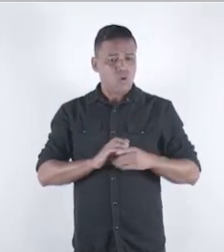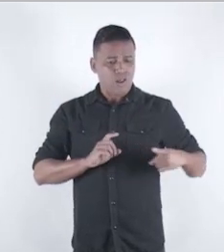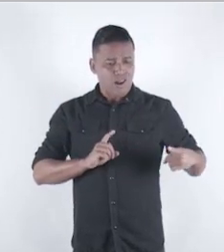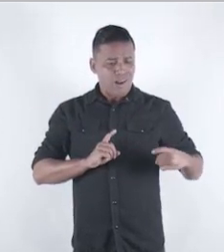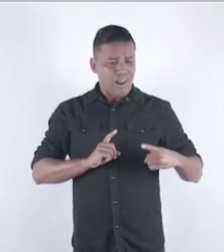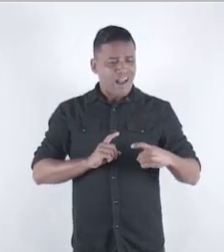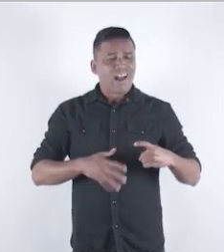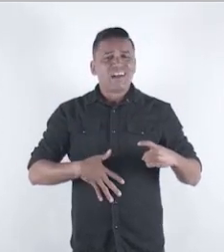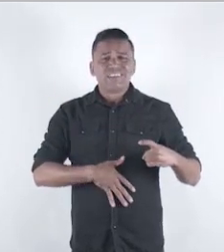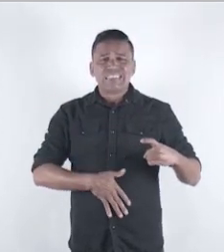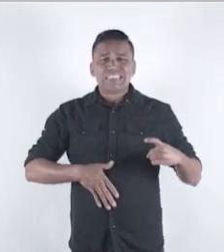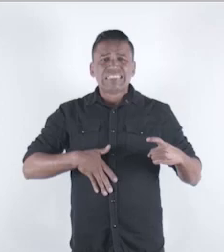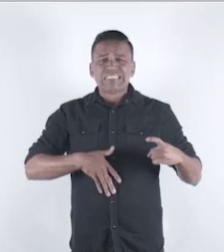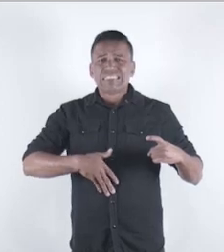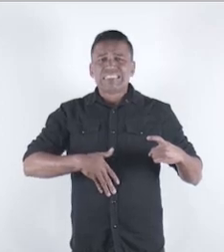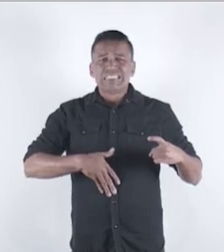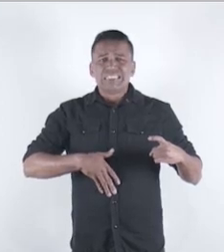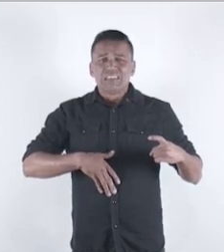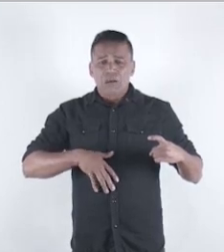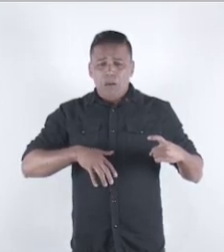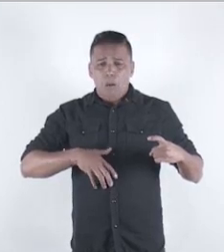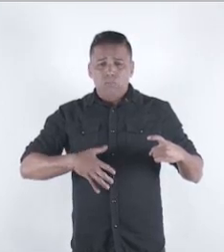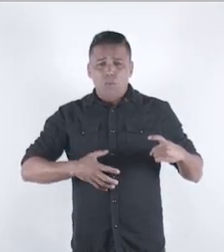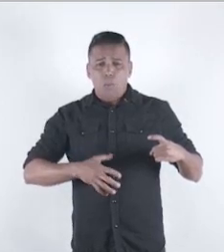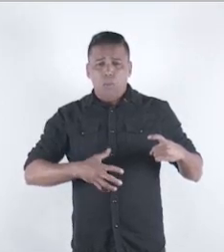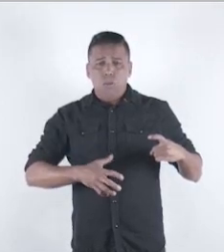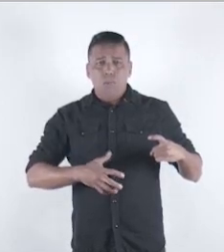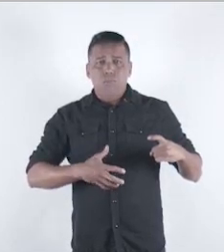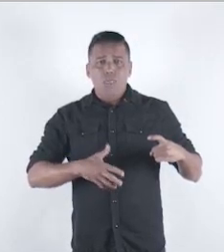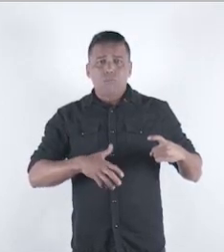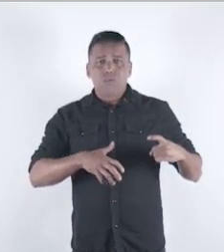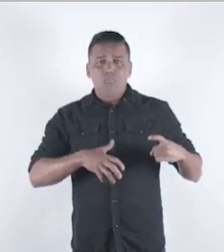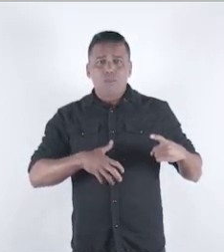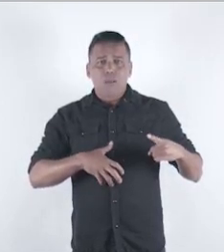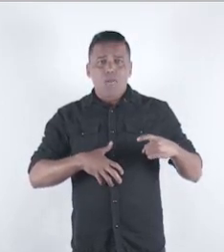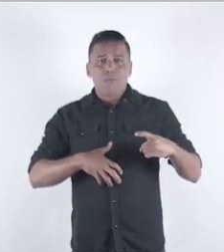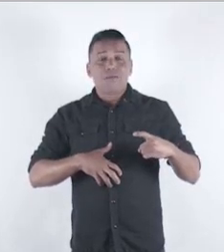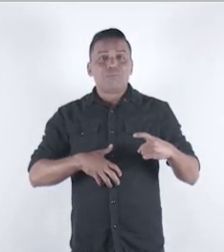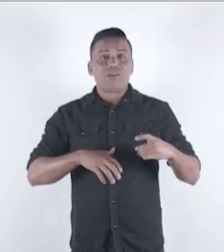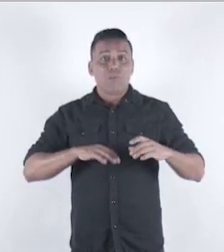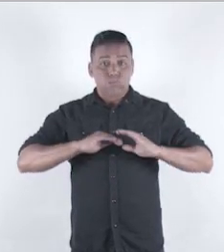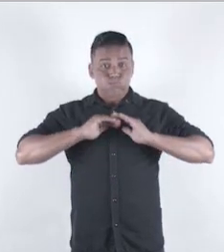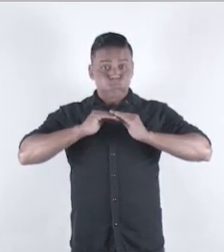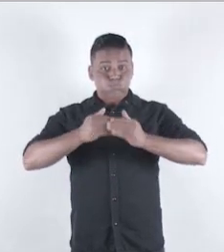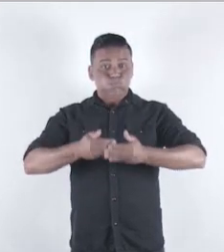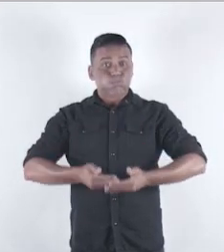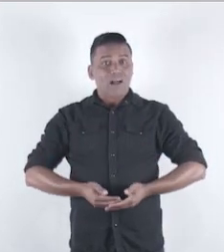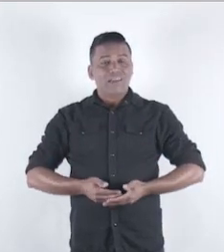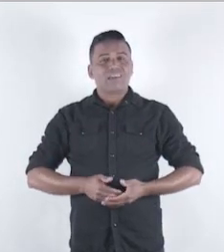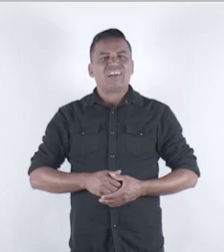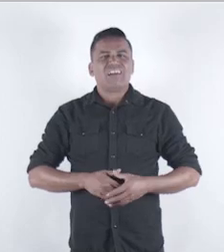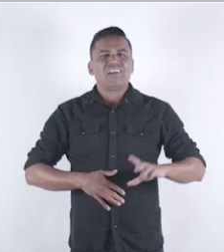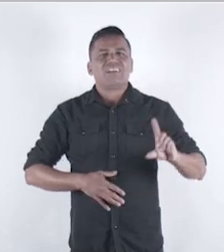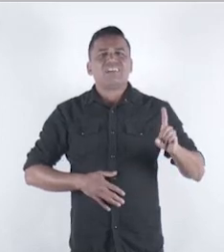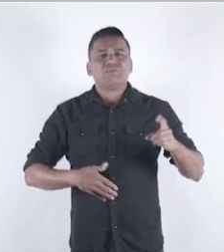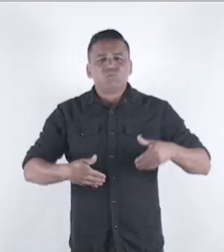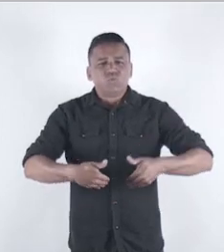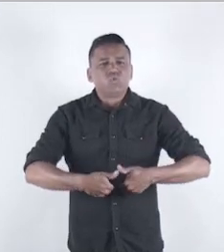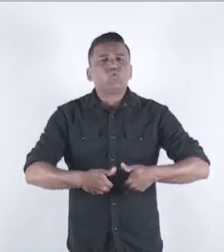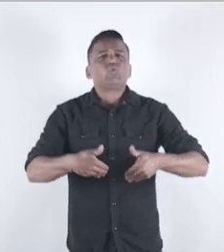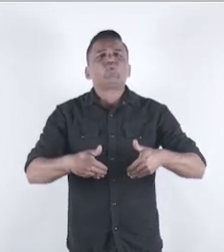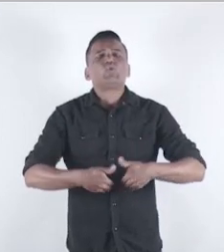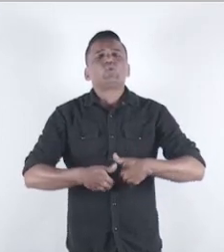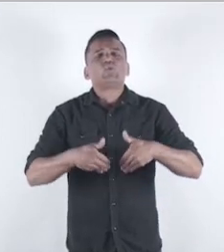sua barriga roncar e seu corpo estremecer. É que seu corpo inteiro era barriga. Ai, que